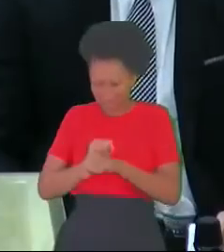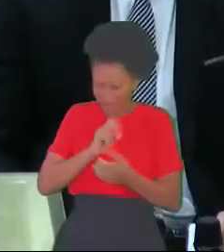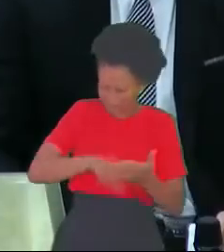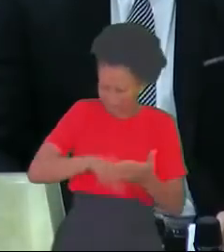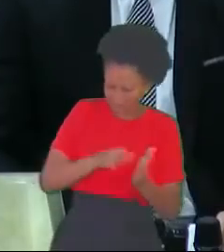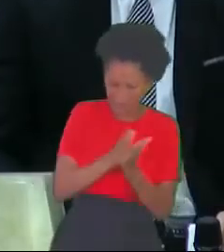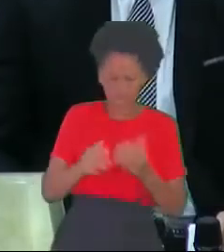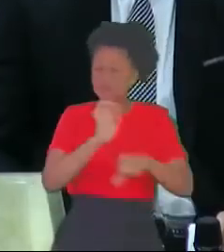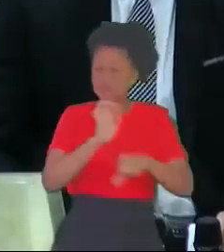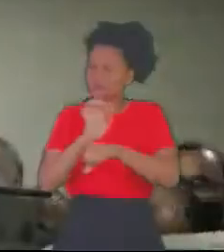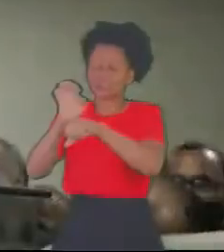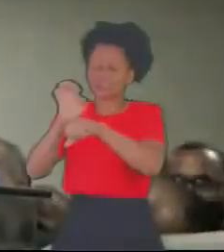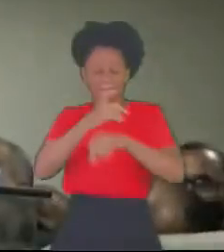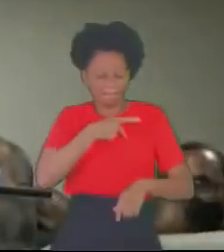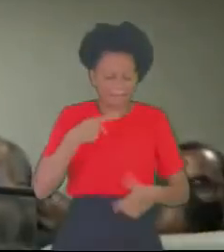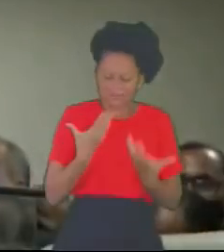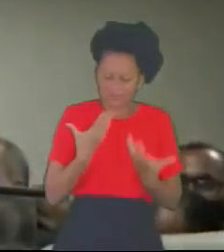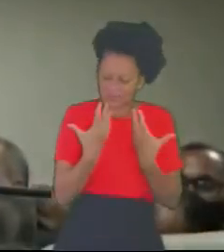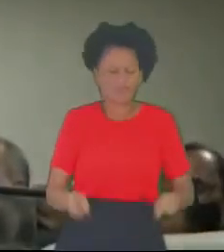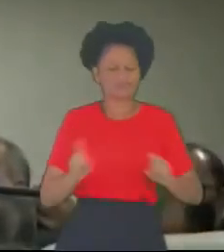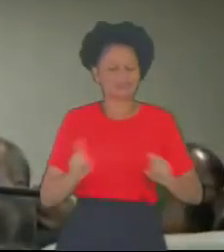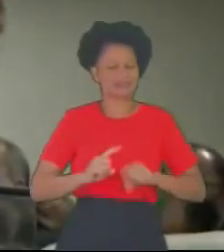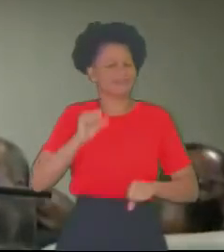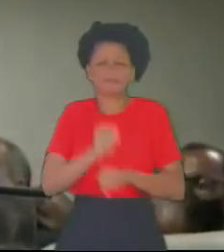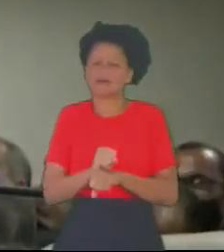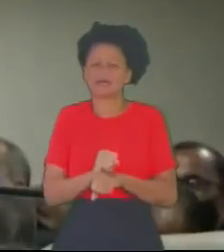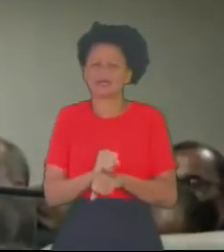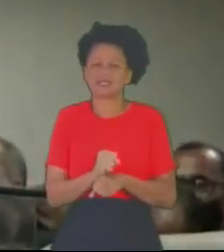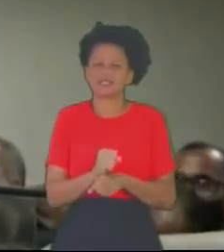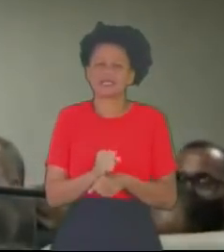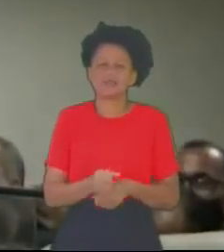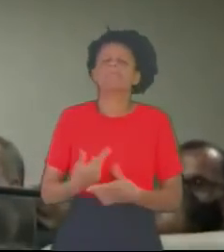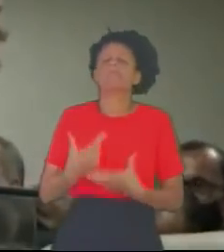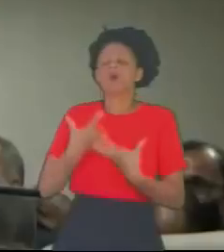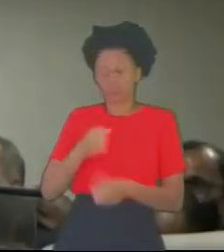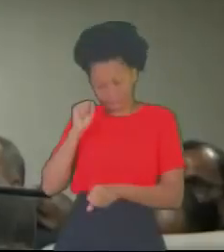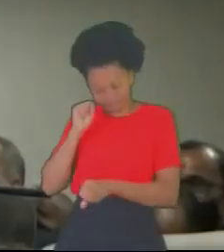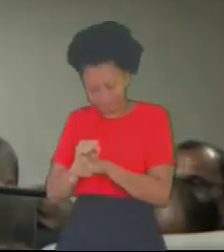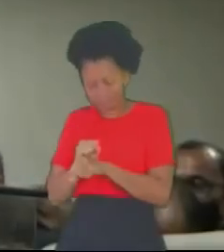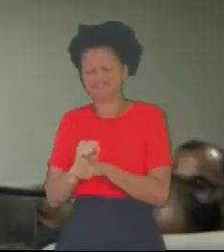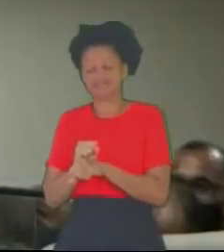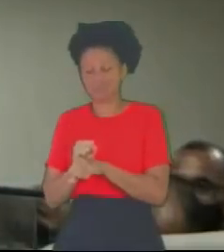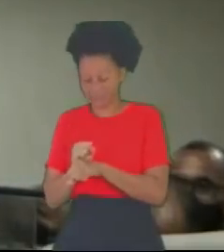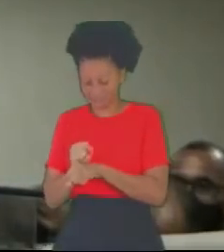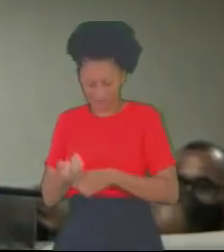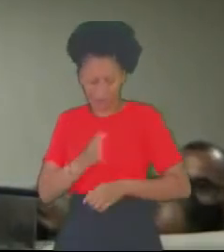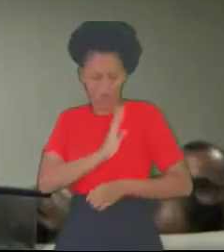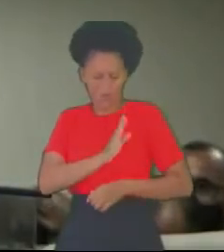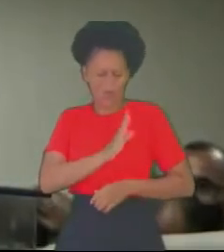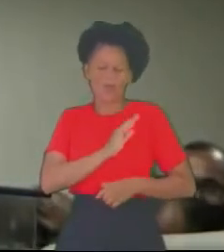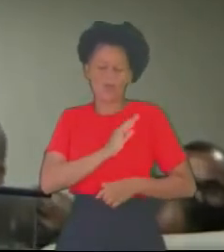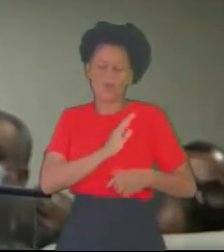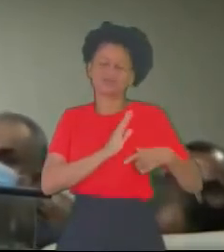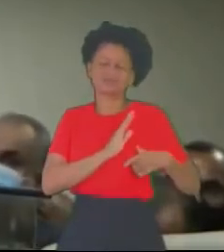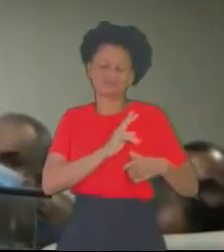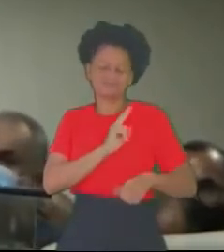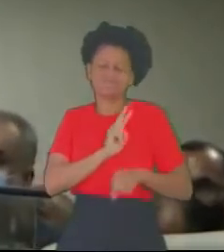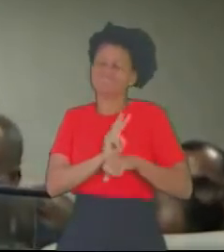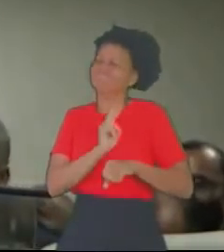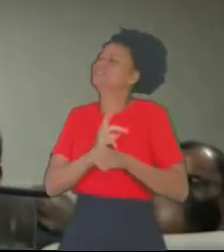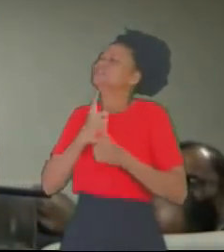Tem pastores que não estão conformados. Podem estar até dormilantes, mas o coração está